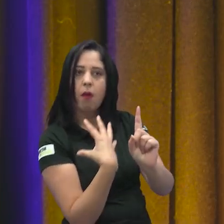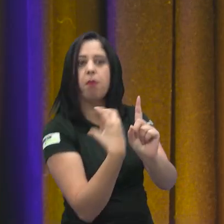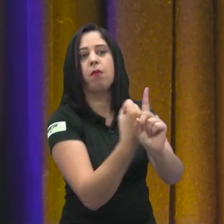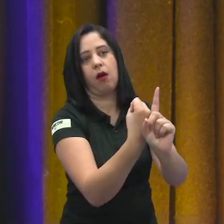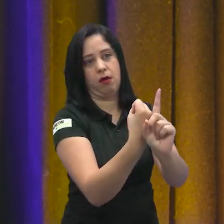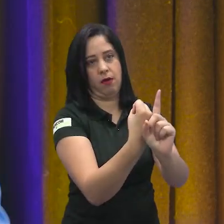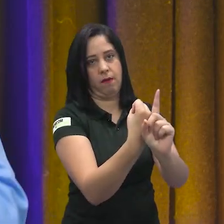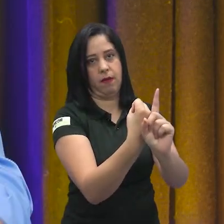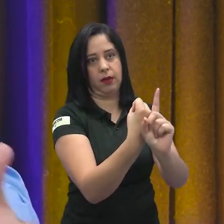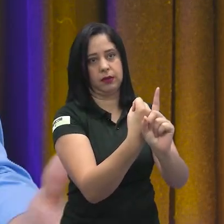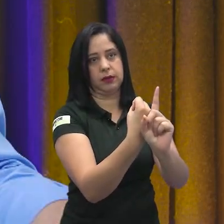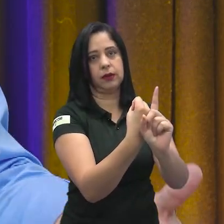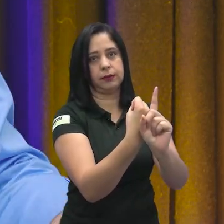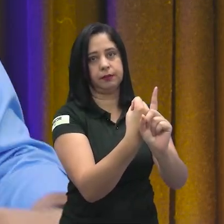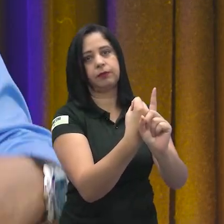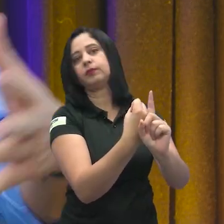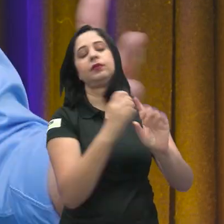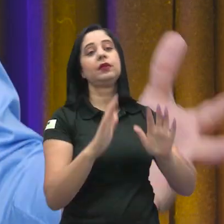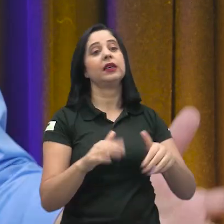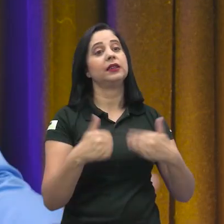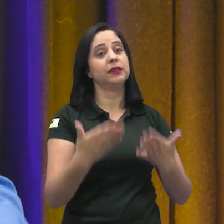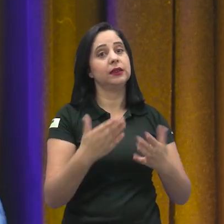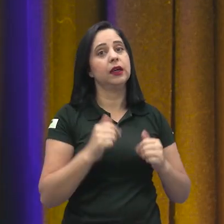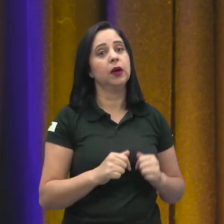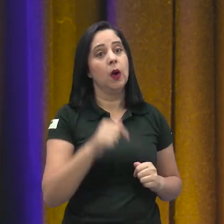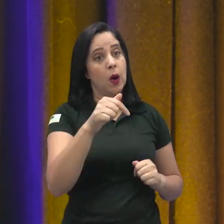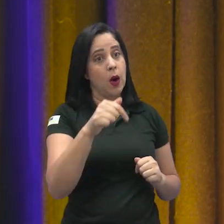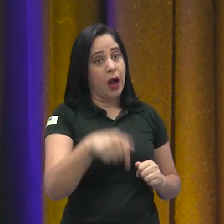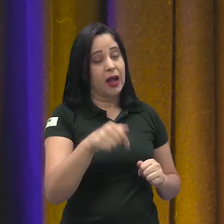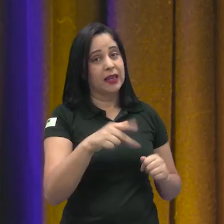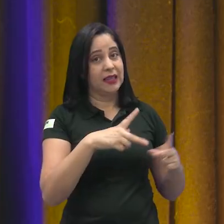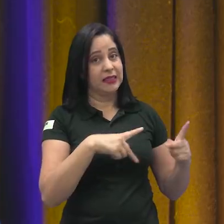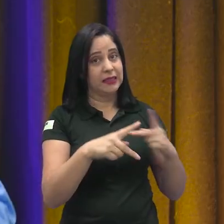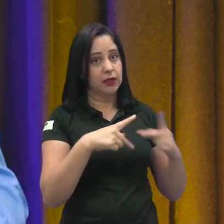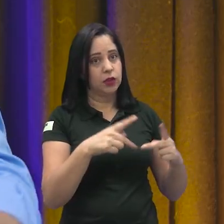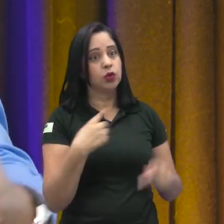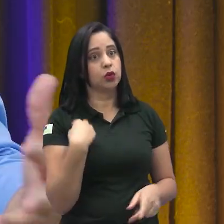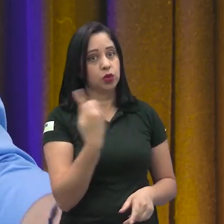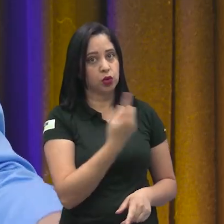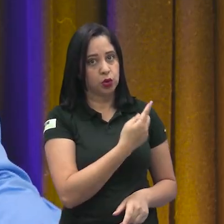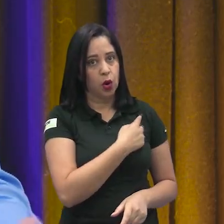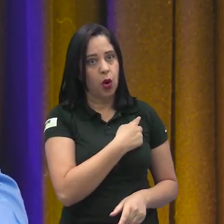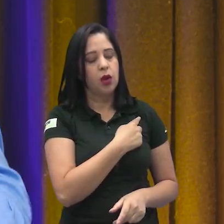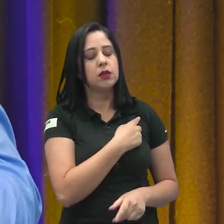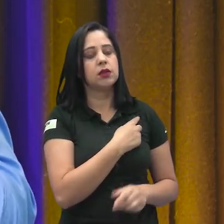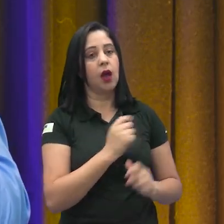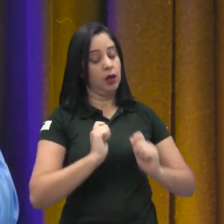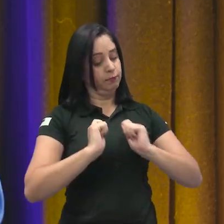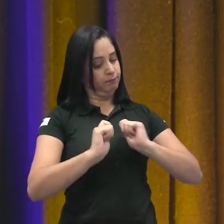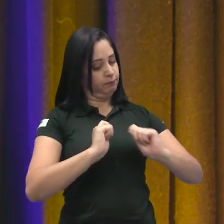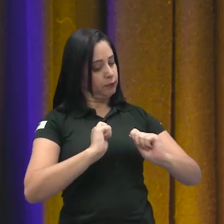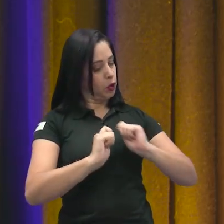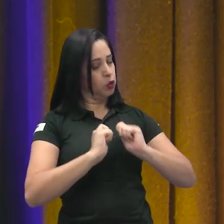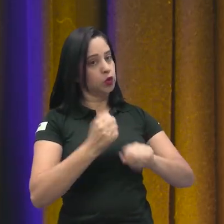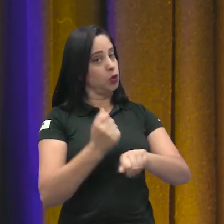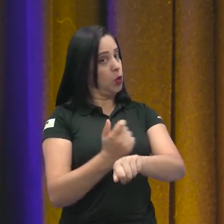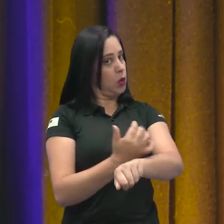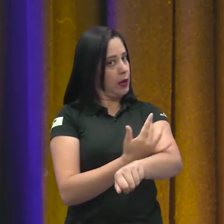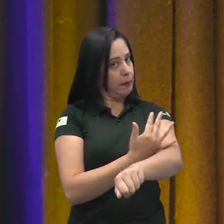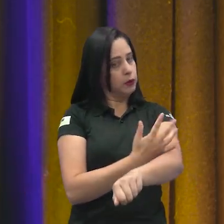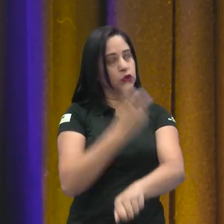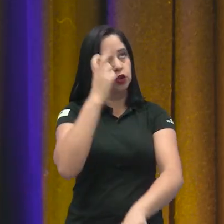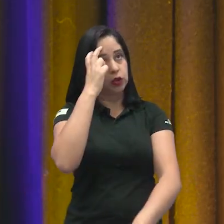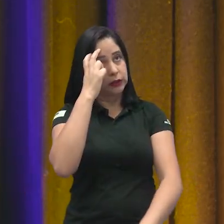de liderança, não só na Secretaria de Saúde, mas na cidade num todo, nós mantivemos a inteligência emocional, essa questão